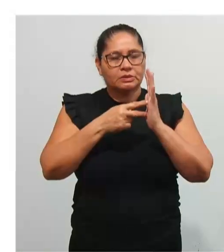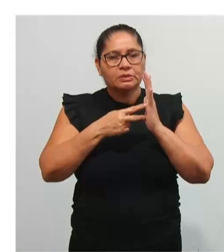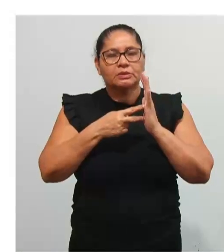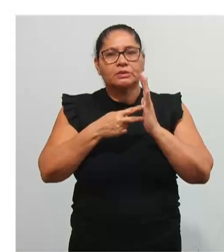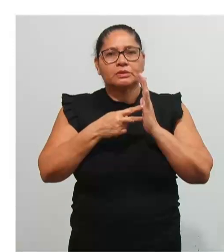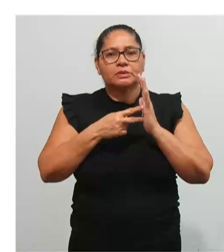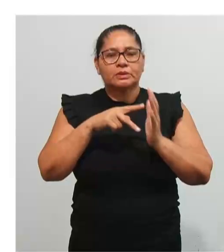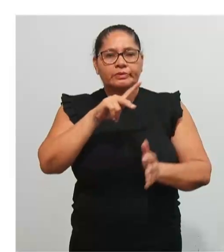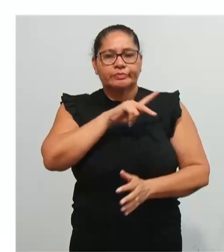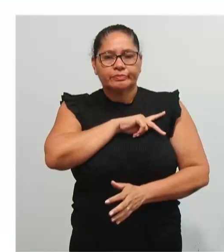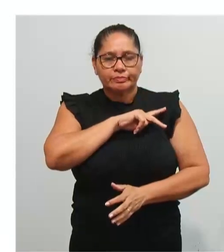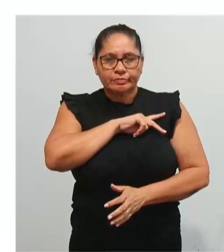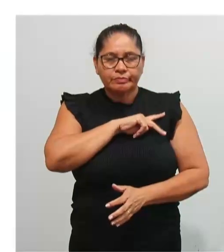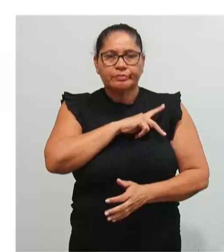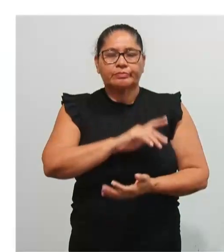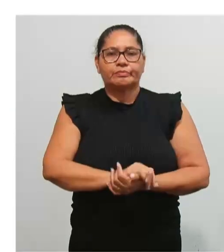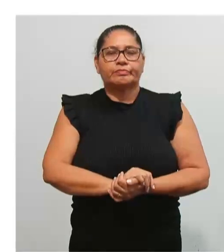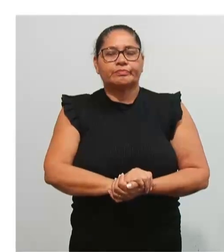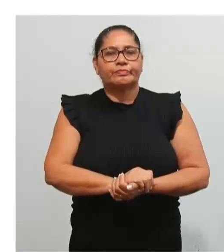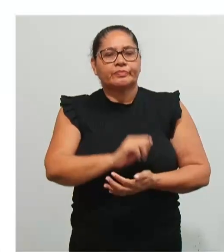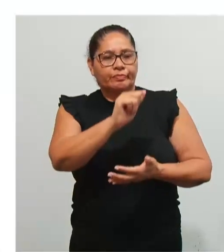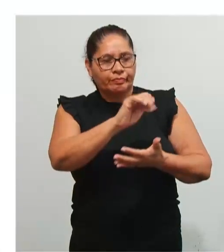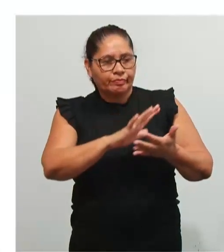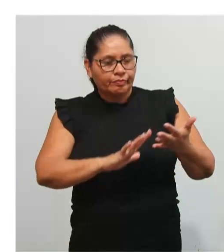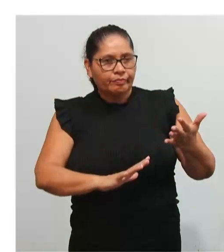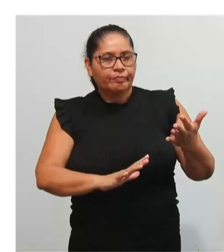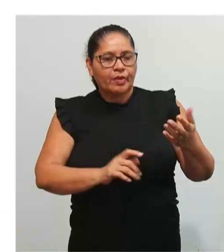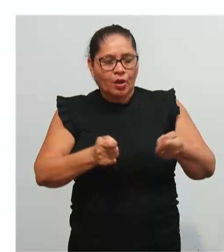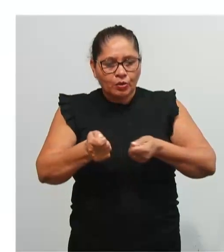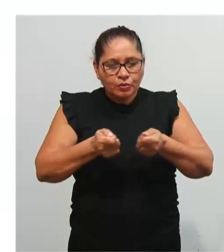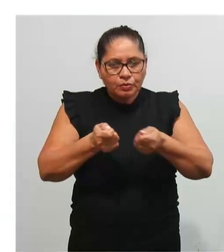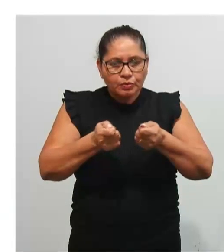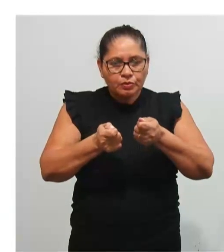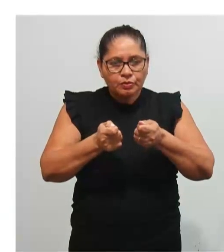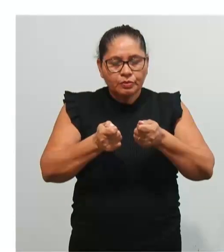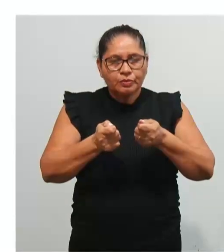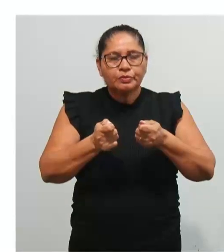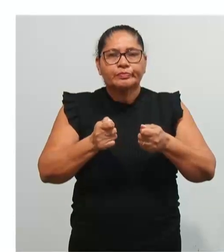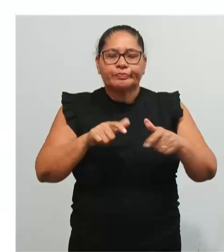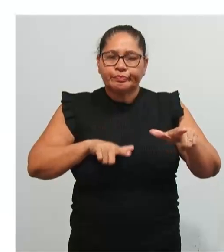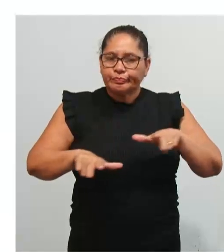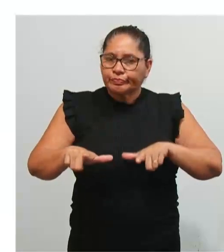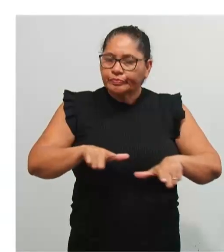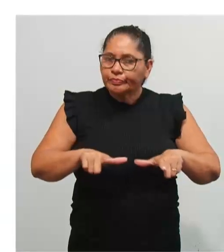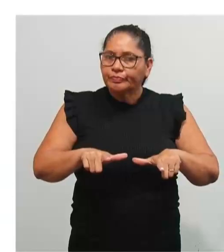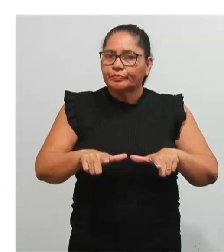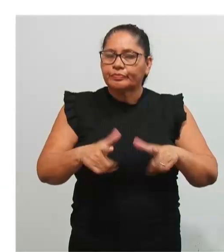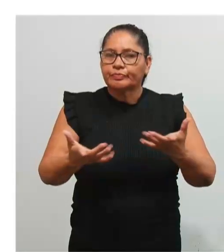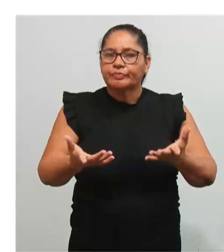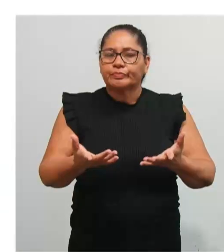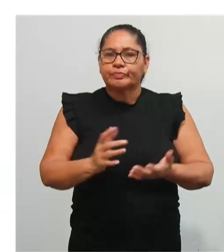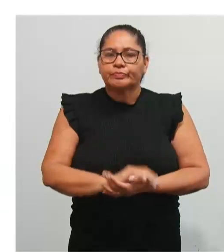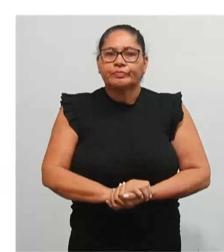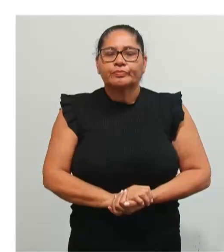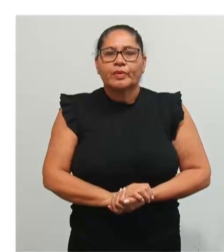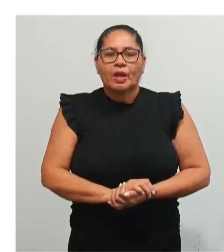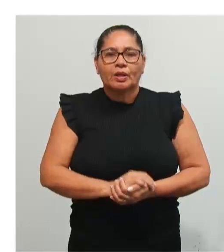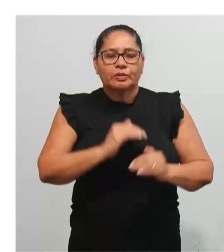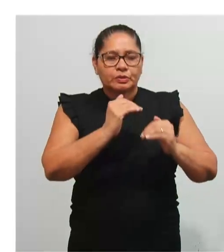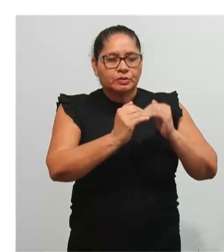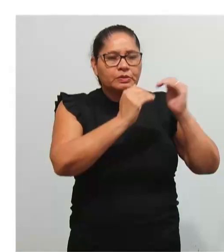setor privado as atividades que podem ser controladas pelo mercado. Daí a generalização dos